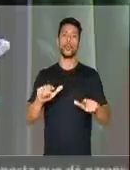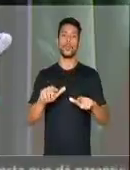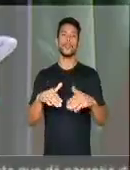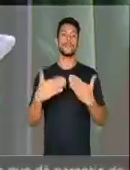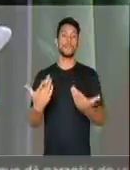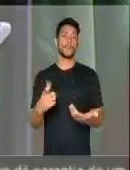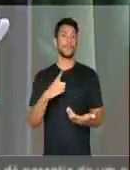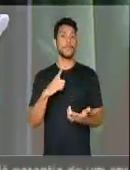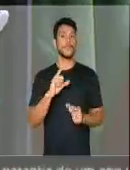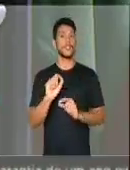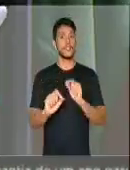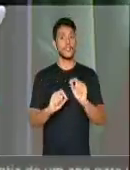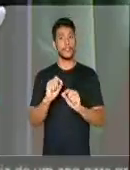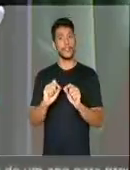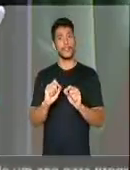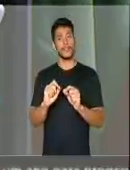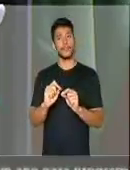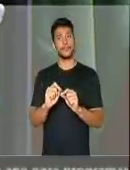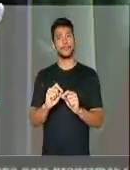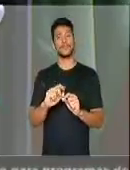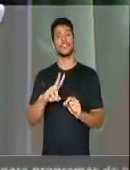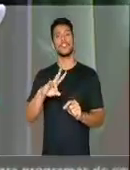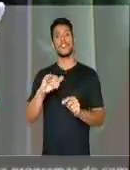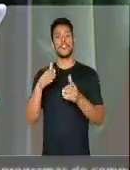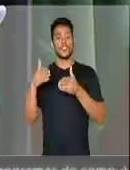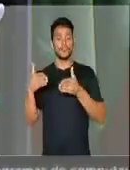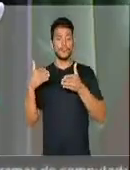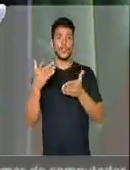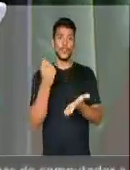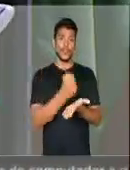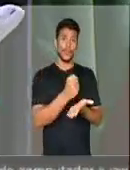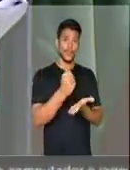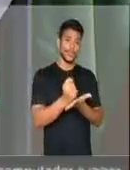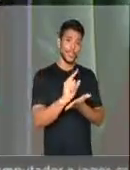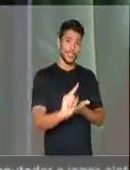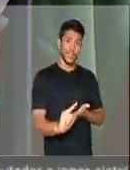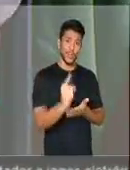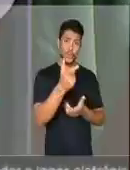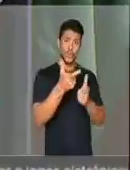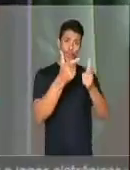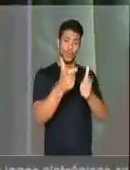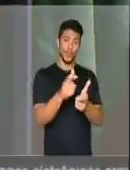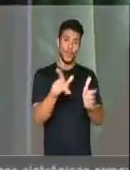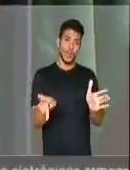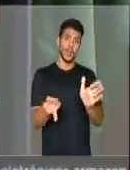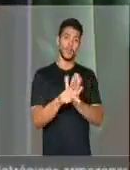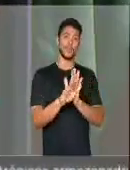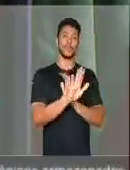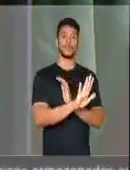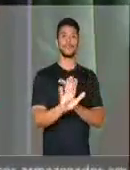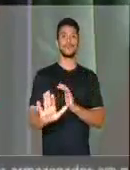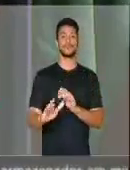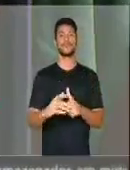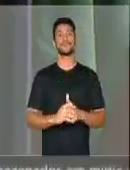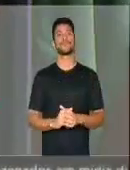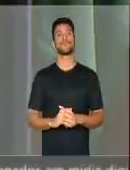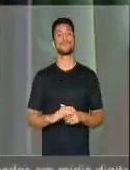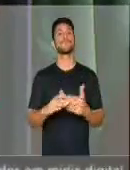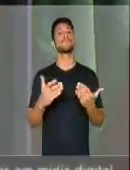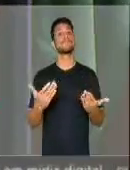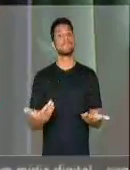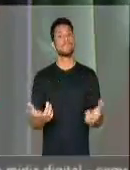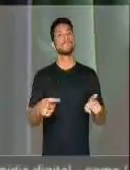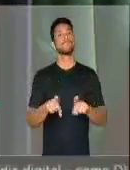acaba permitindo o direcionamento da contratação para A ou para B, deputado Manato. Da mesma